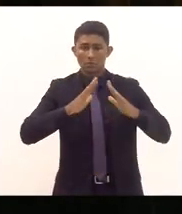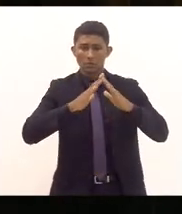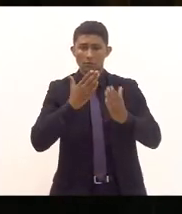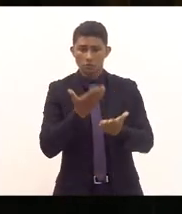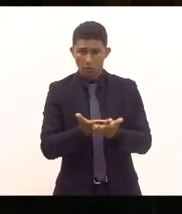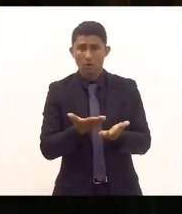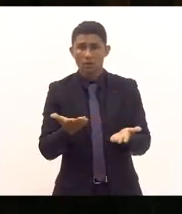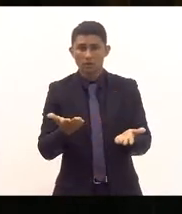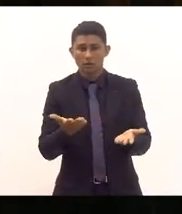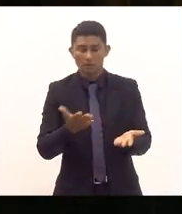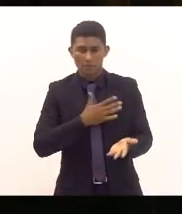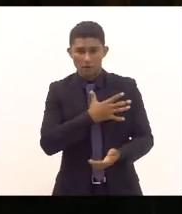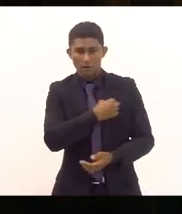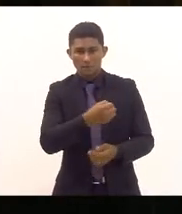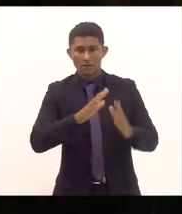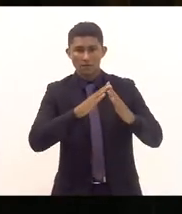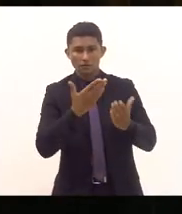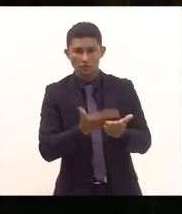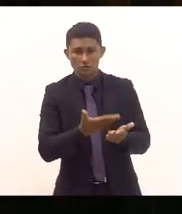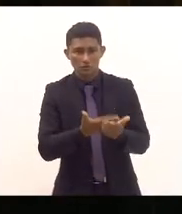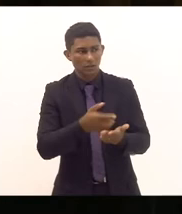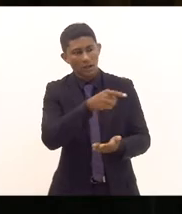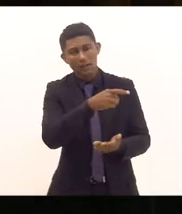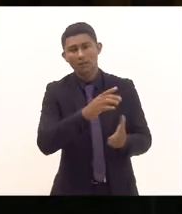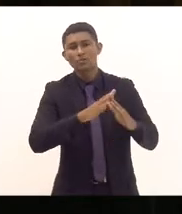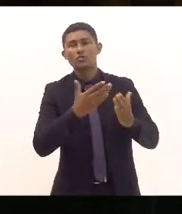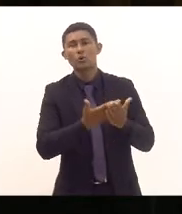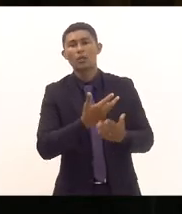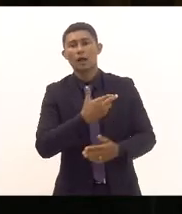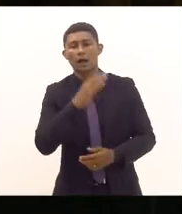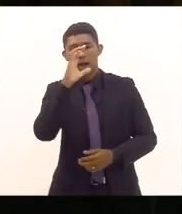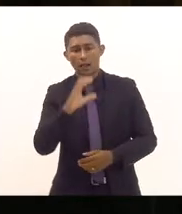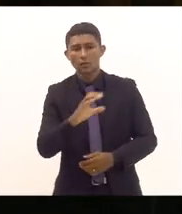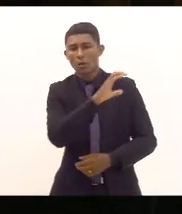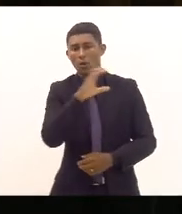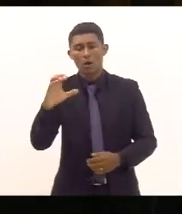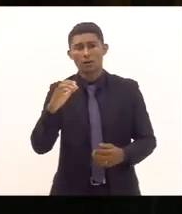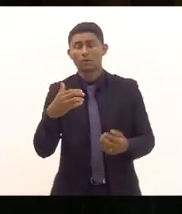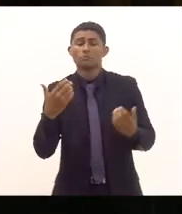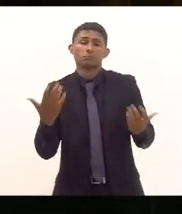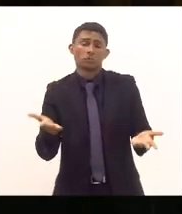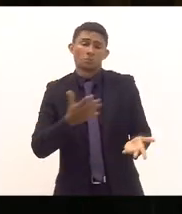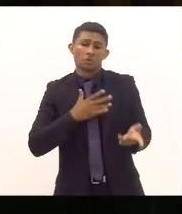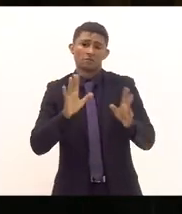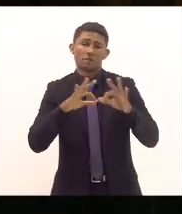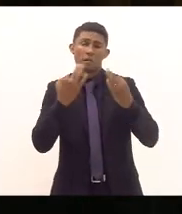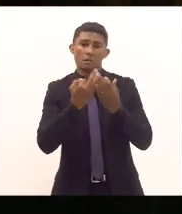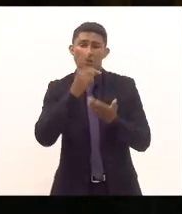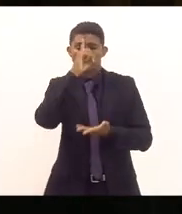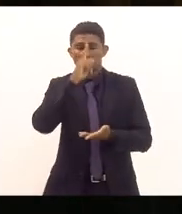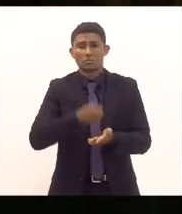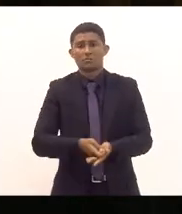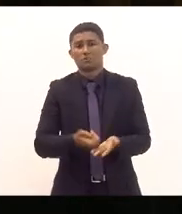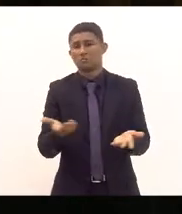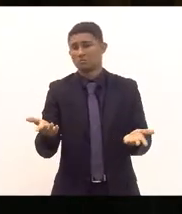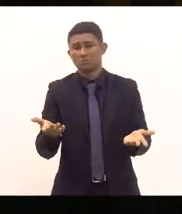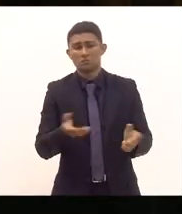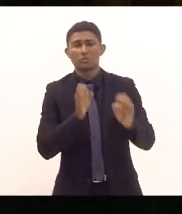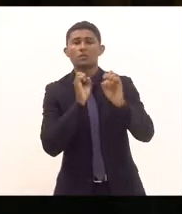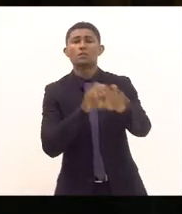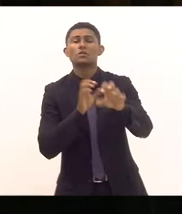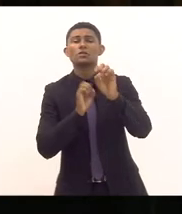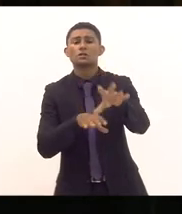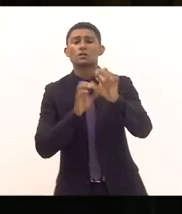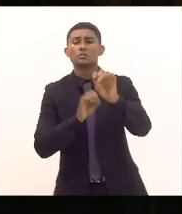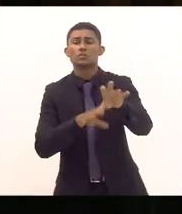católica portanto eu a minha família optou e oferecer às crianças o ensino católico